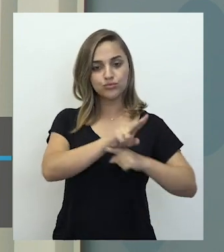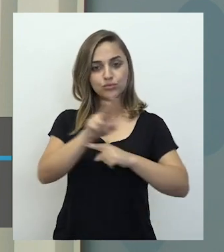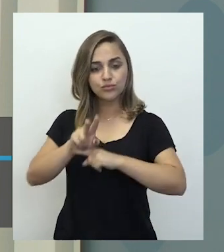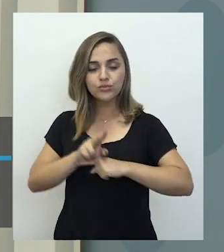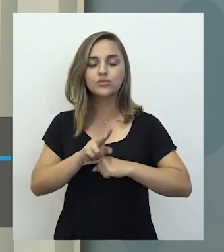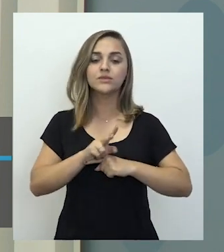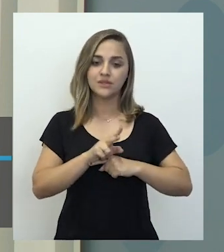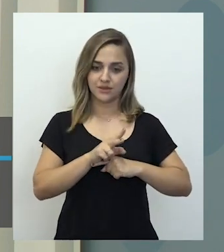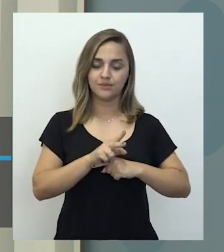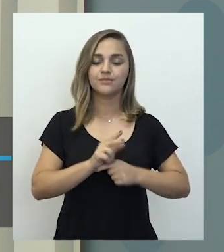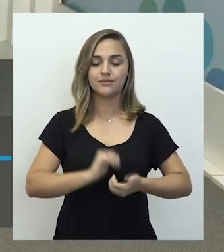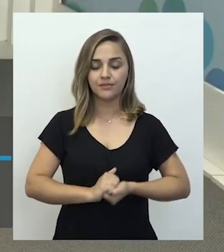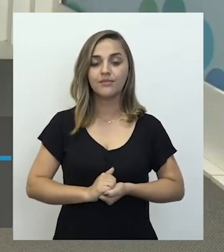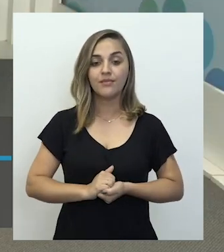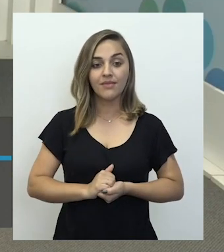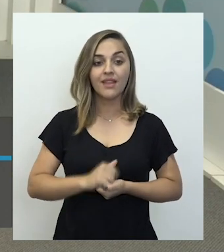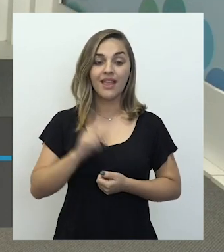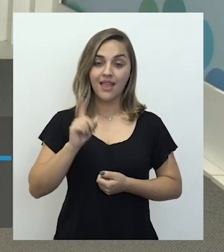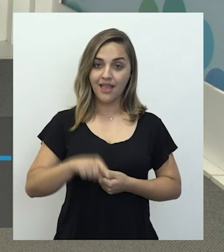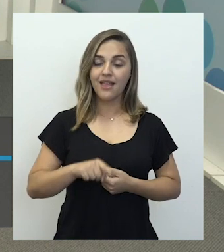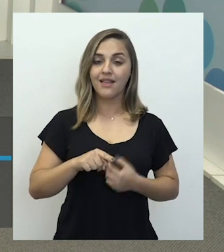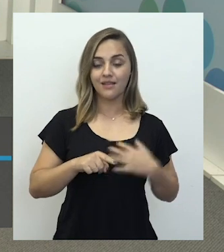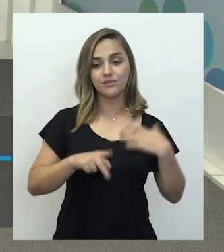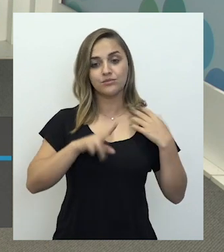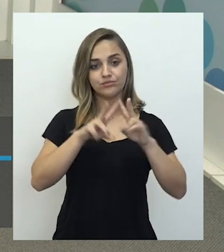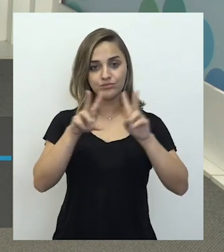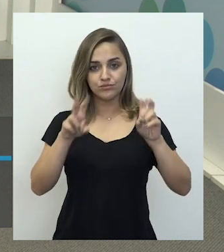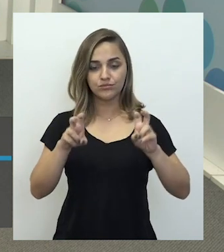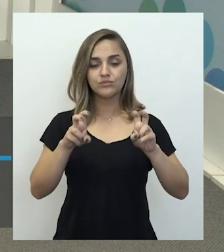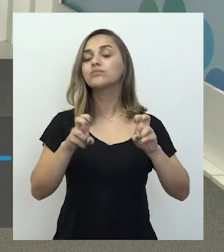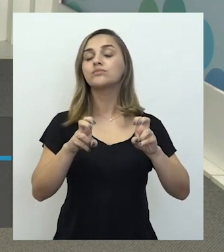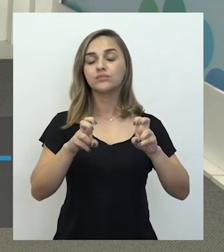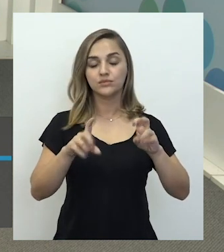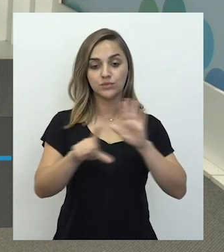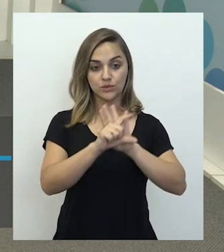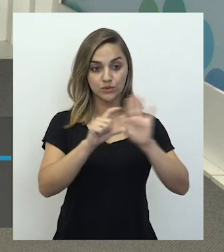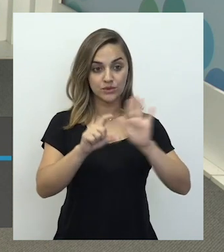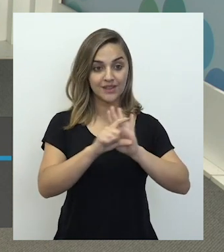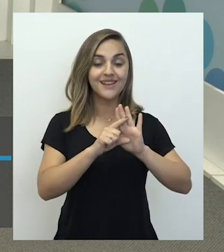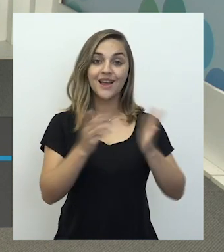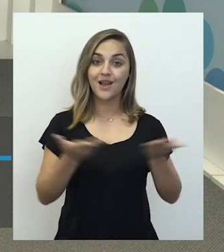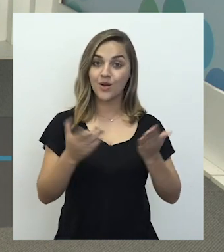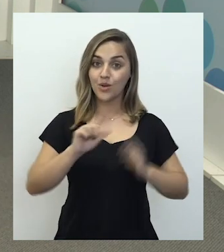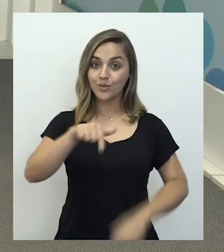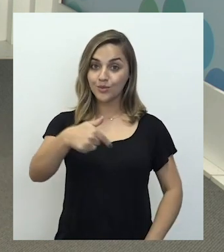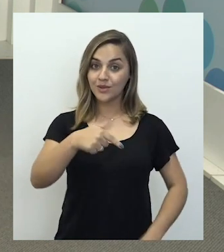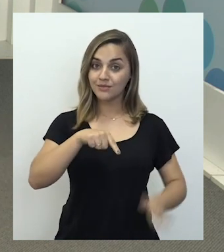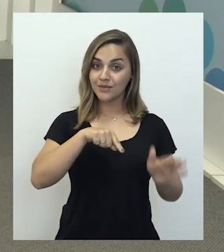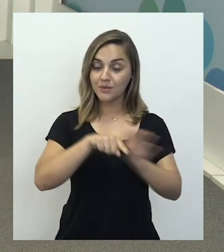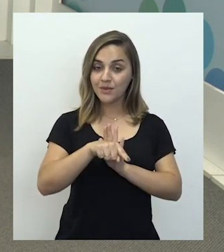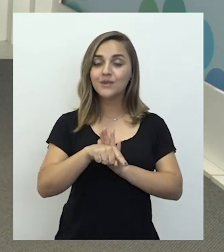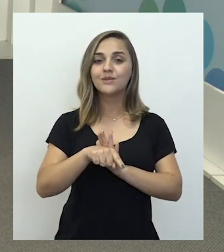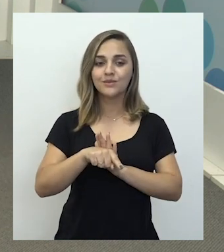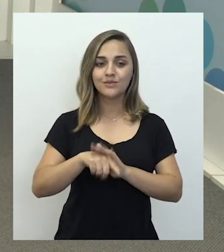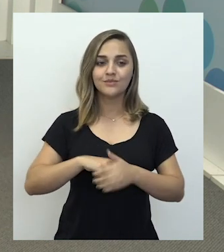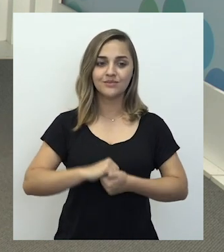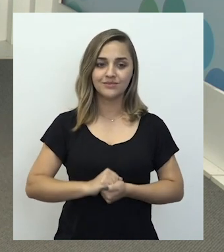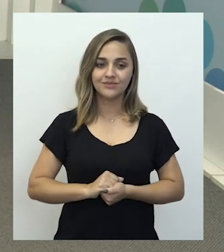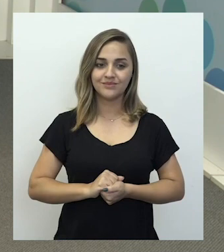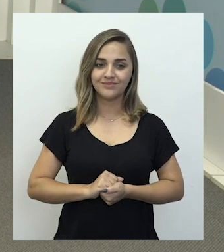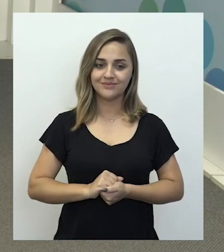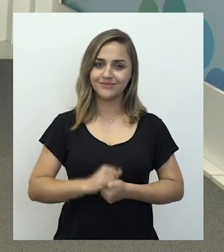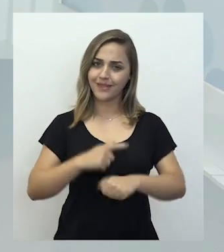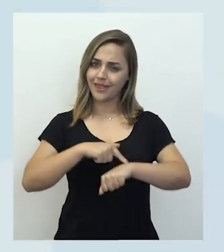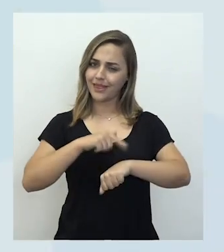prevalece nesse trecho, professora. É o que prevalece nesse trecho. Vamos à próxima pergunta, que a gente tem